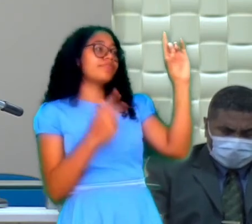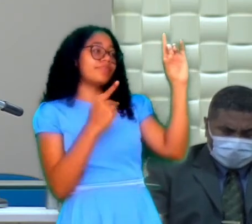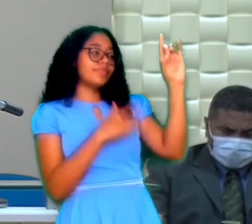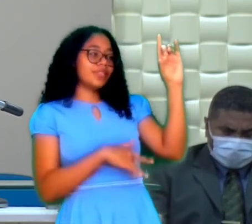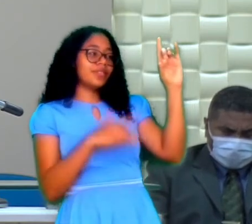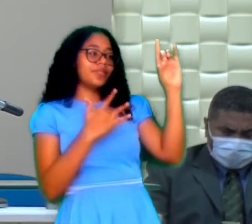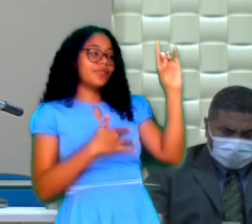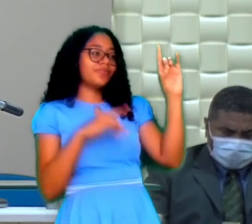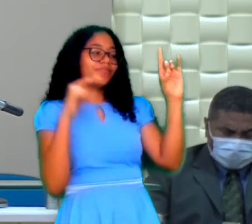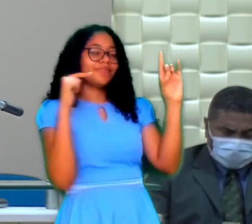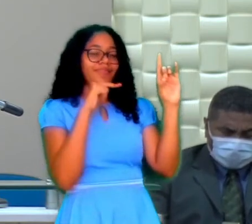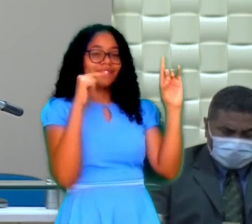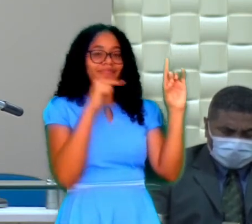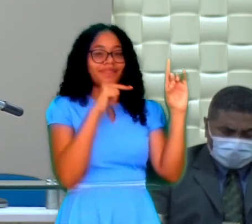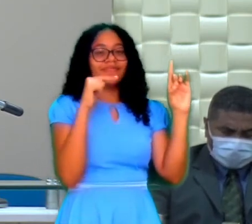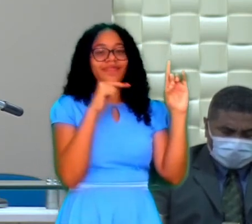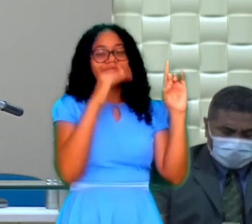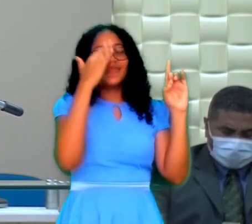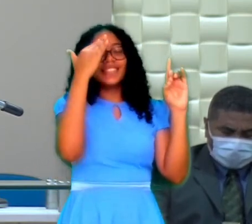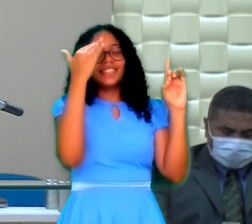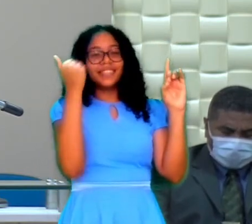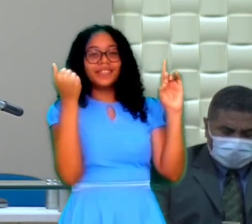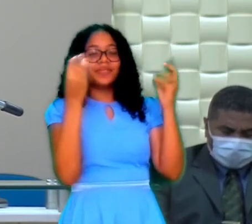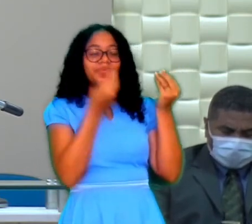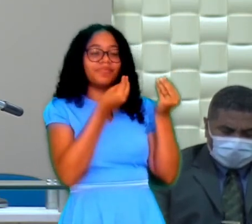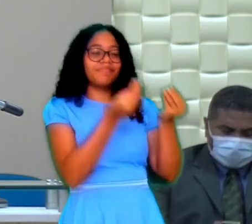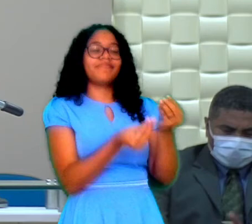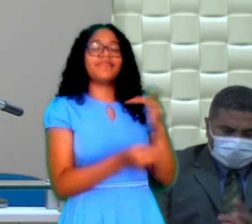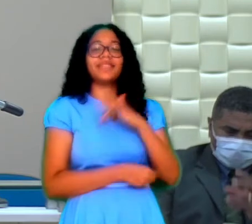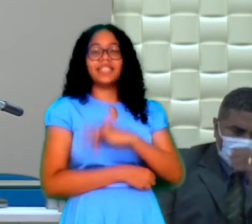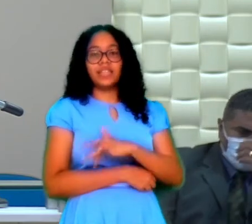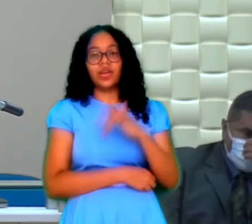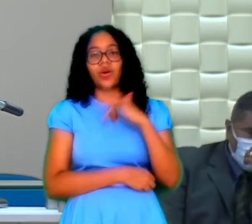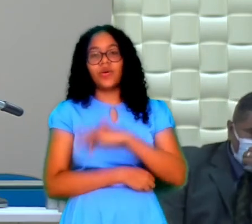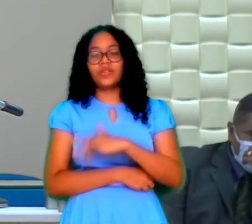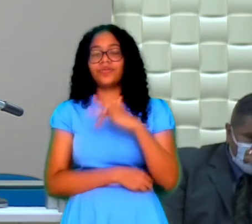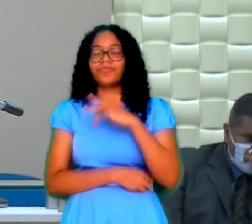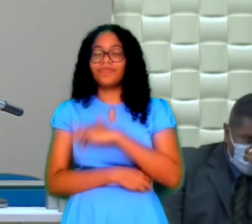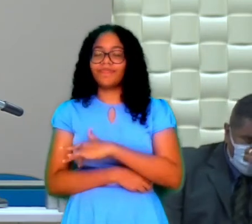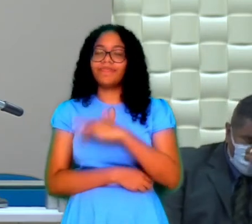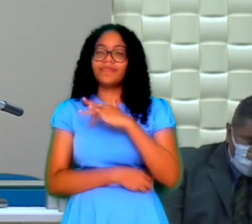Fizeram votos a Deus, entendeu?